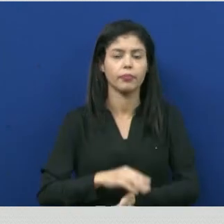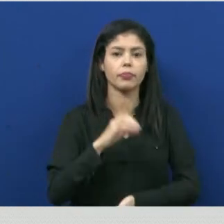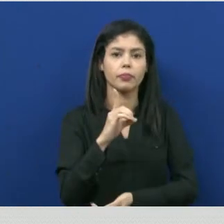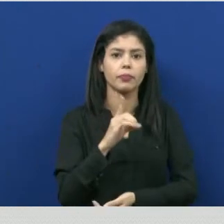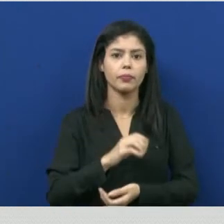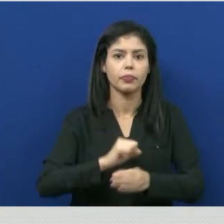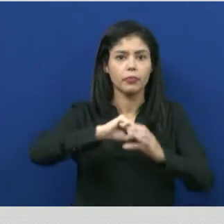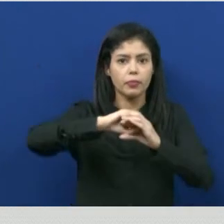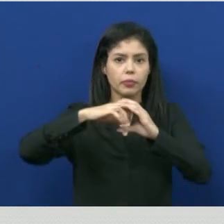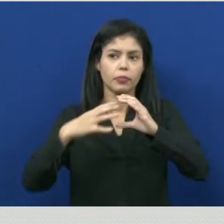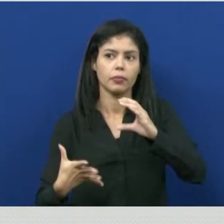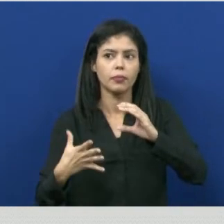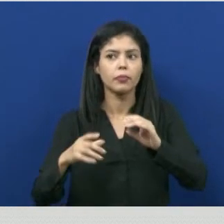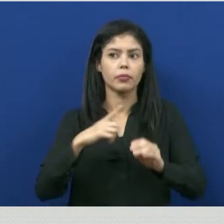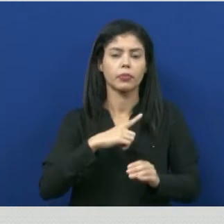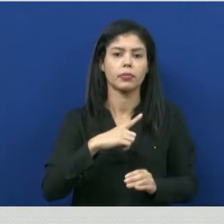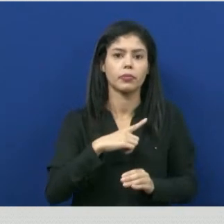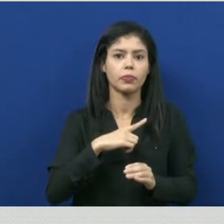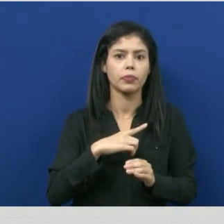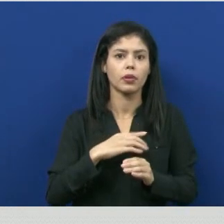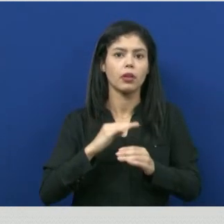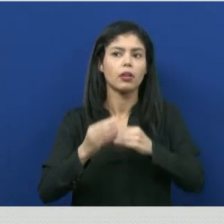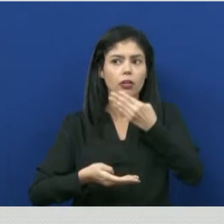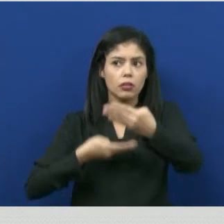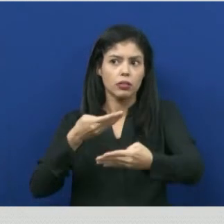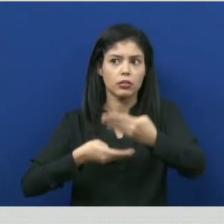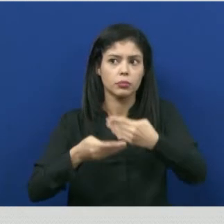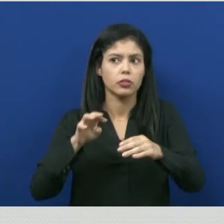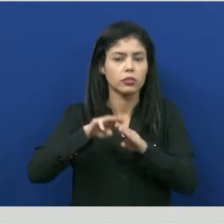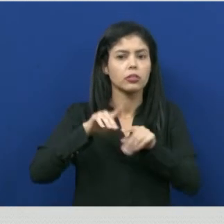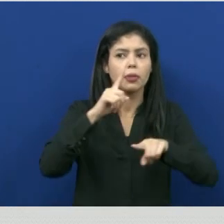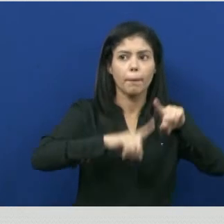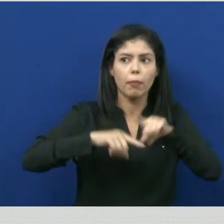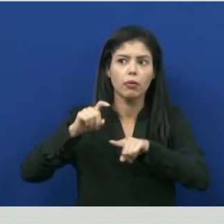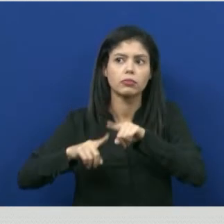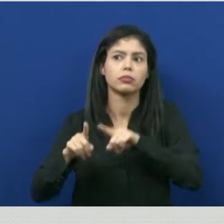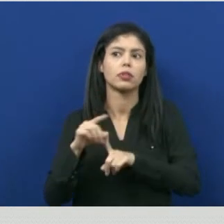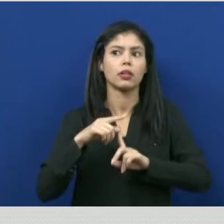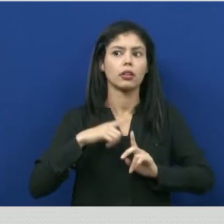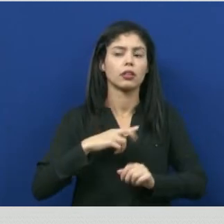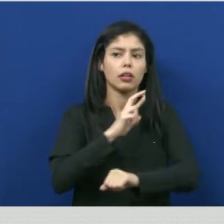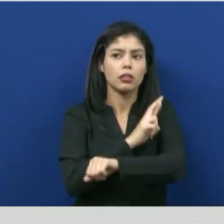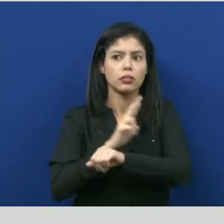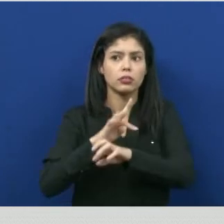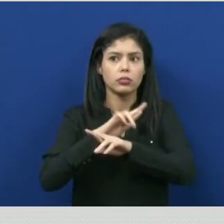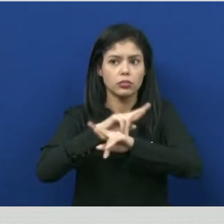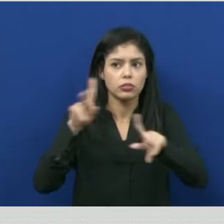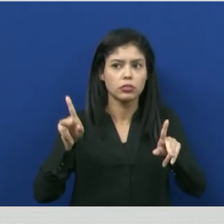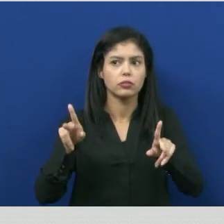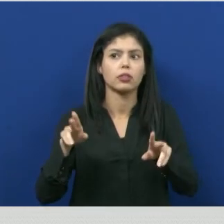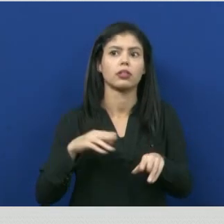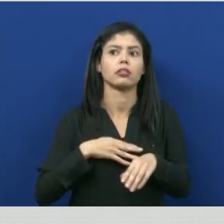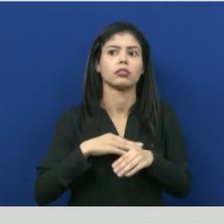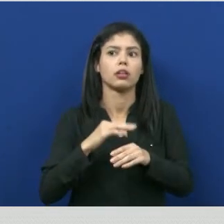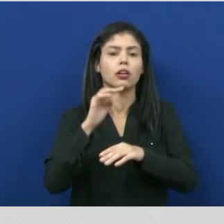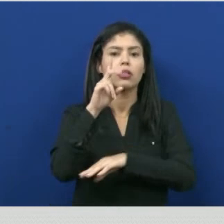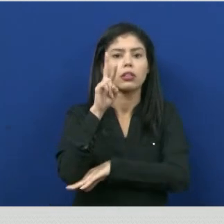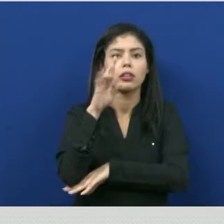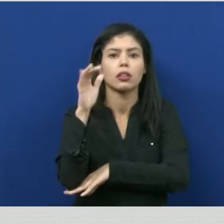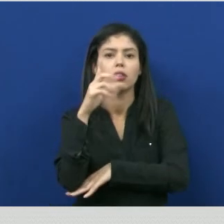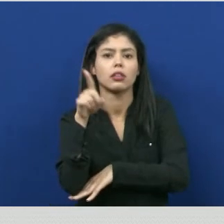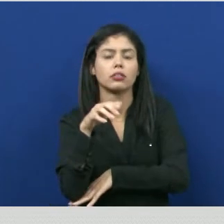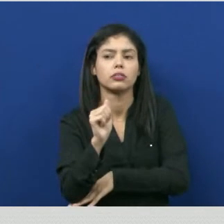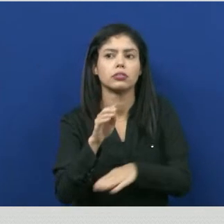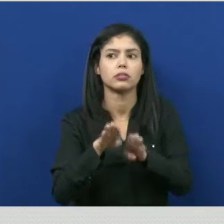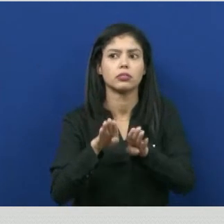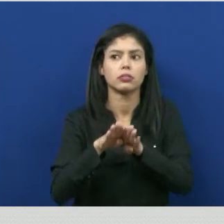D, caracteriza-se pelo transporte de matéria entre regiões de um fluido em razão da diferença de densidade?